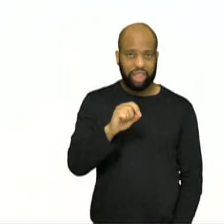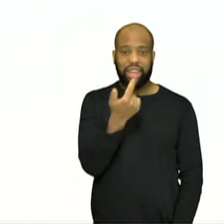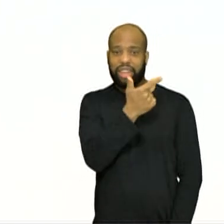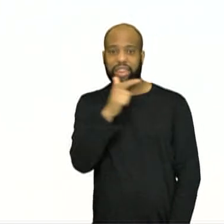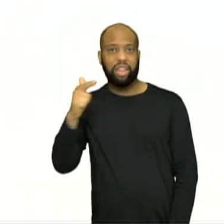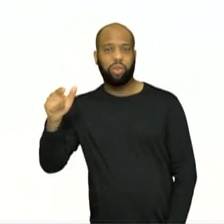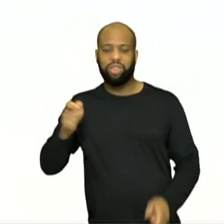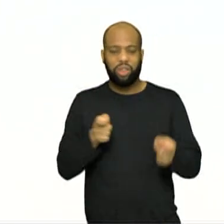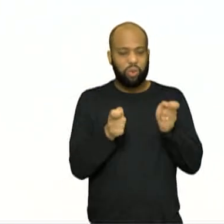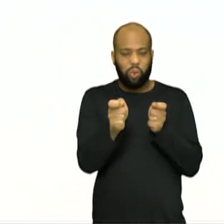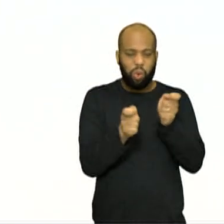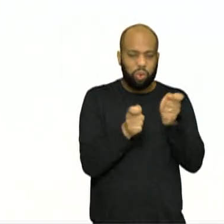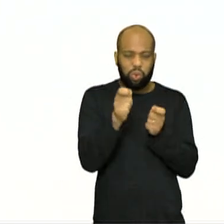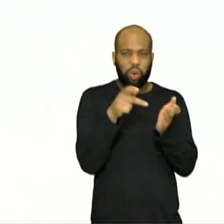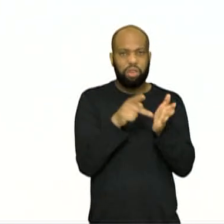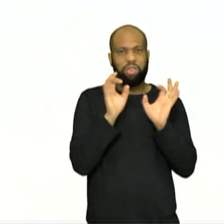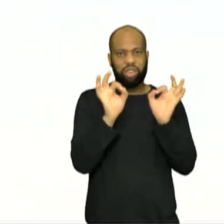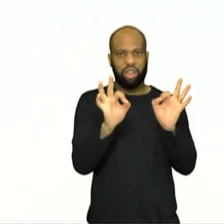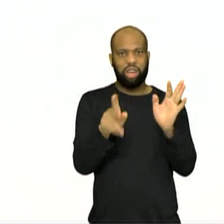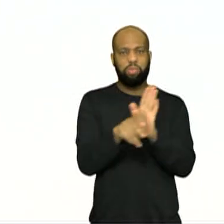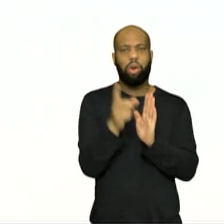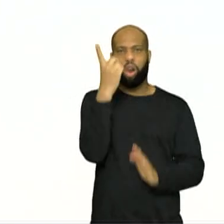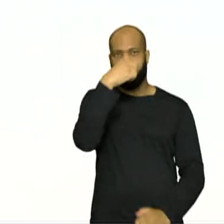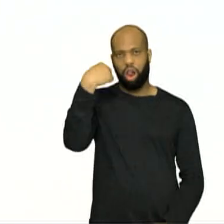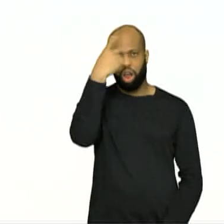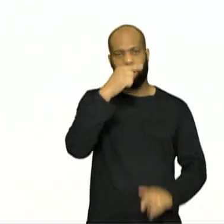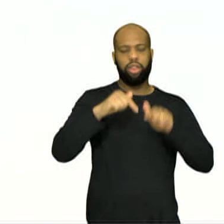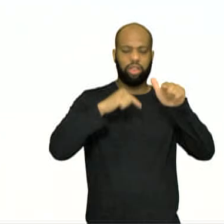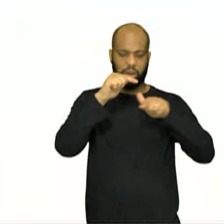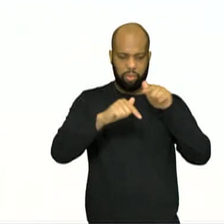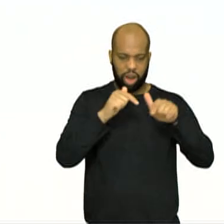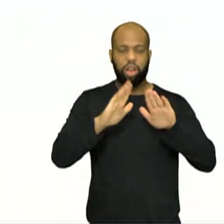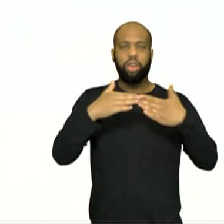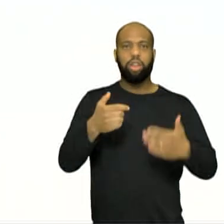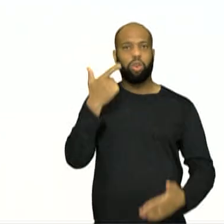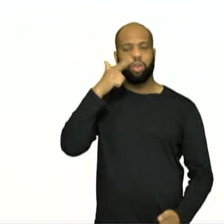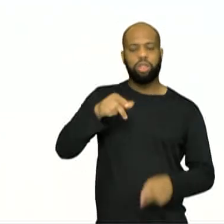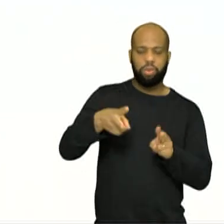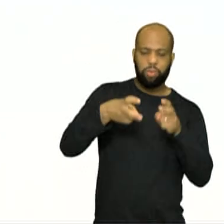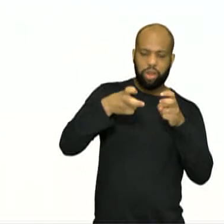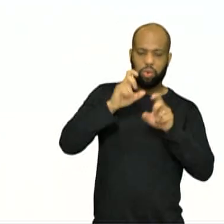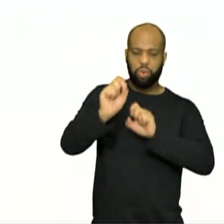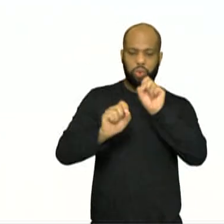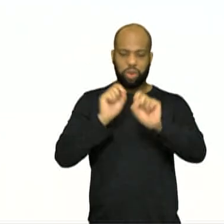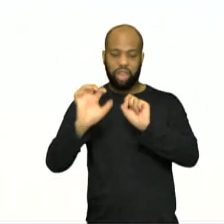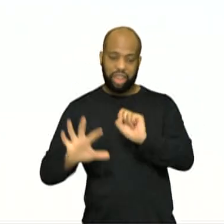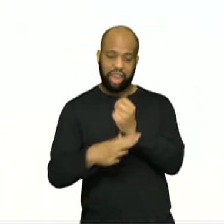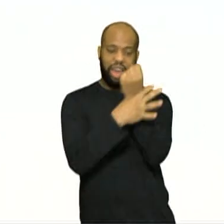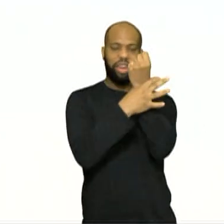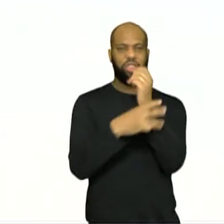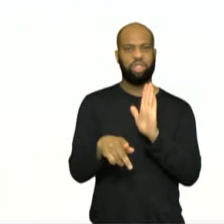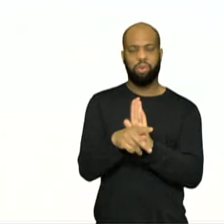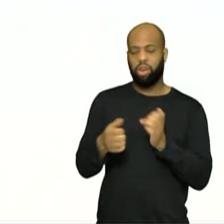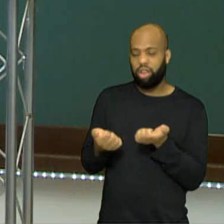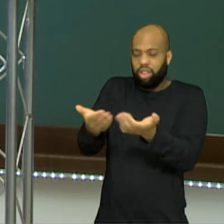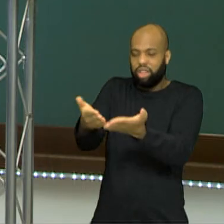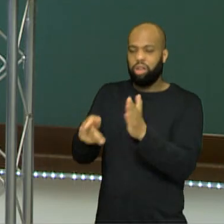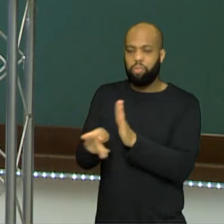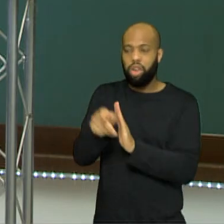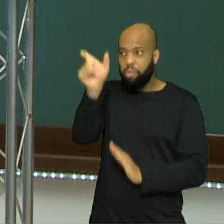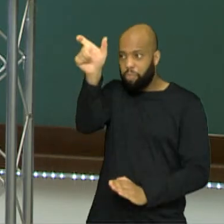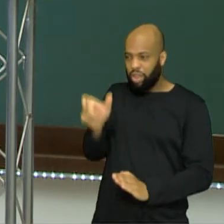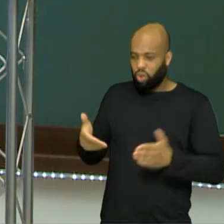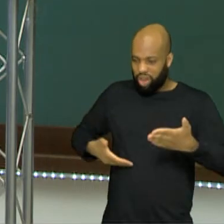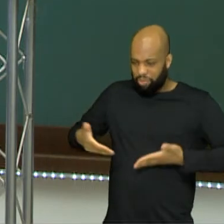de um controle efetivo das horas de trabalho. Então, você percebe que as garantias oferecidas ao trabalhador ainda